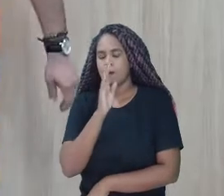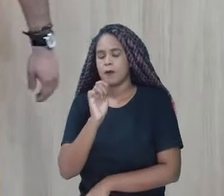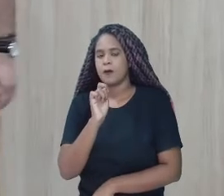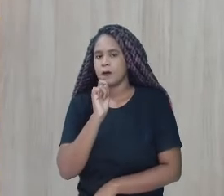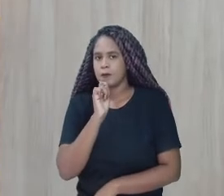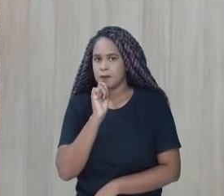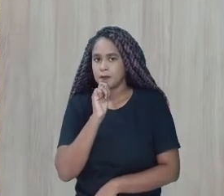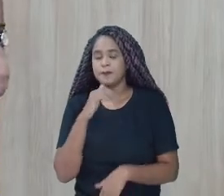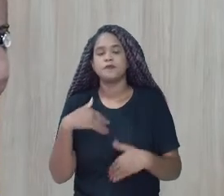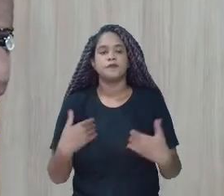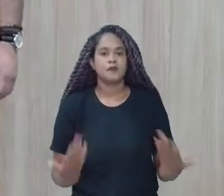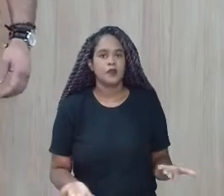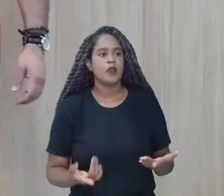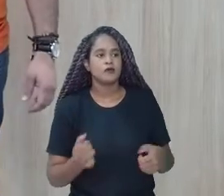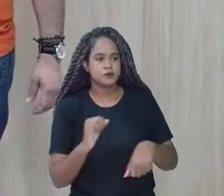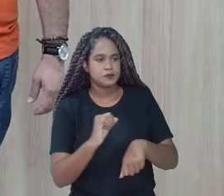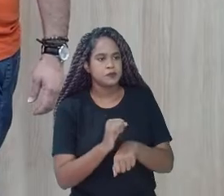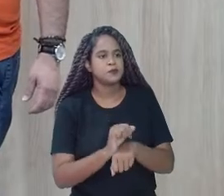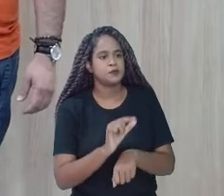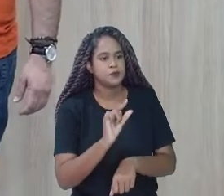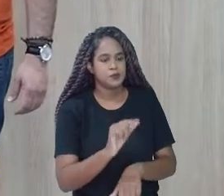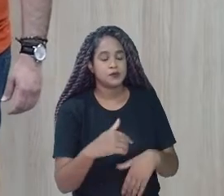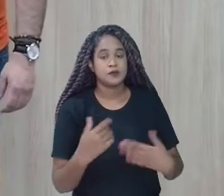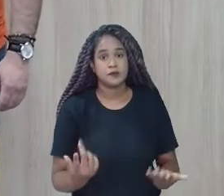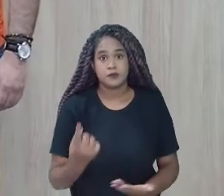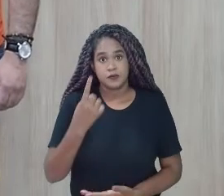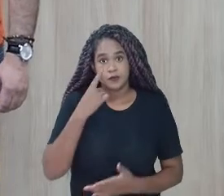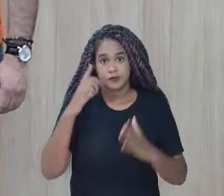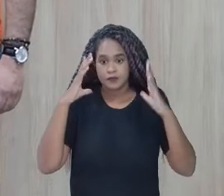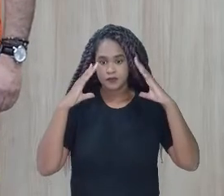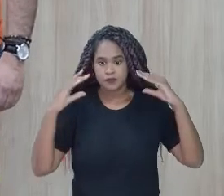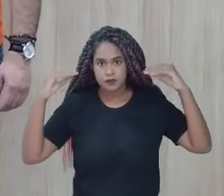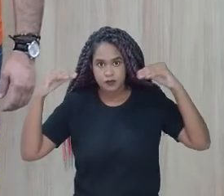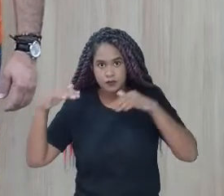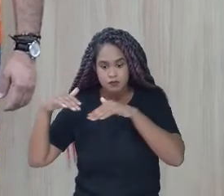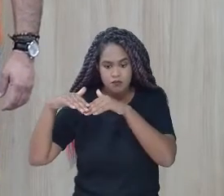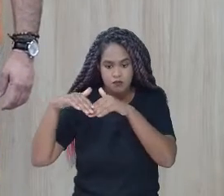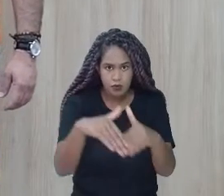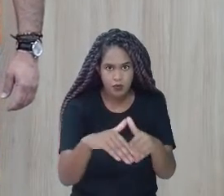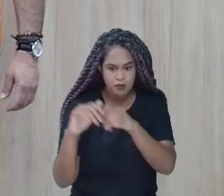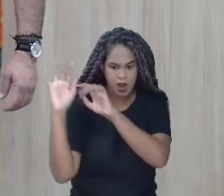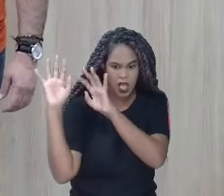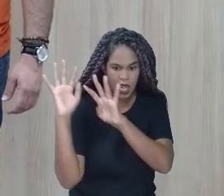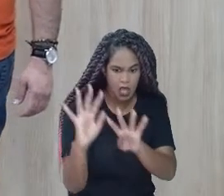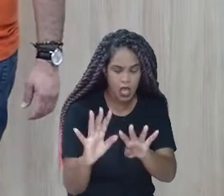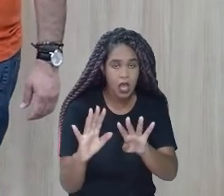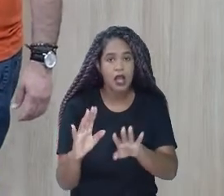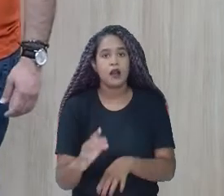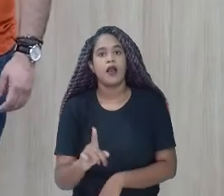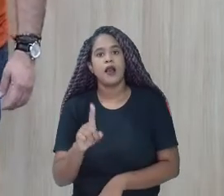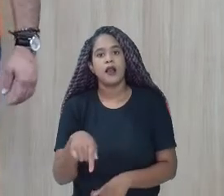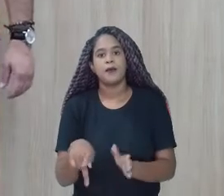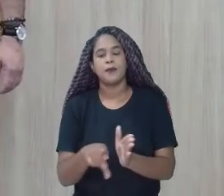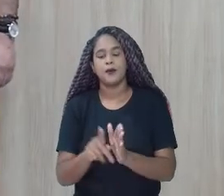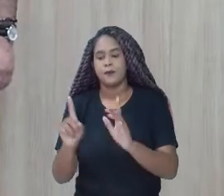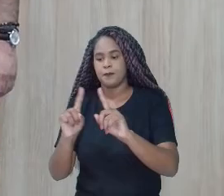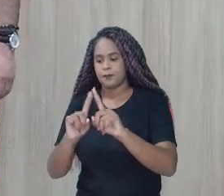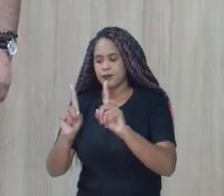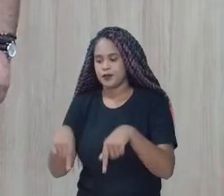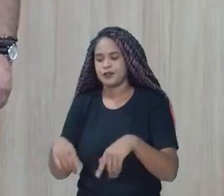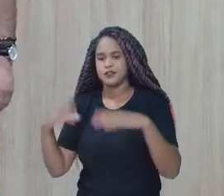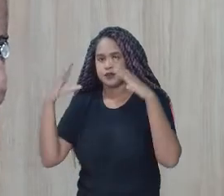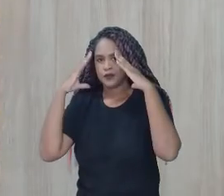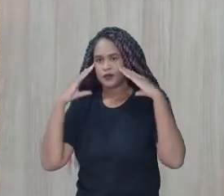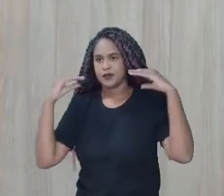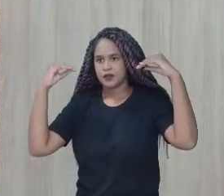aí, né? Então veja, a invasão holandesa, ela fez parte, né, do projeto da Holanda, né, chamados Países Baixos.